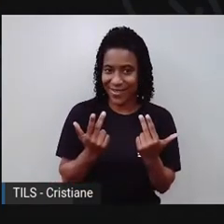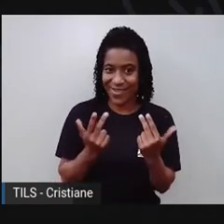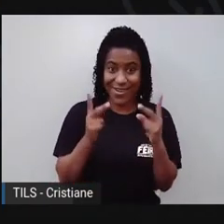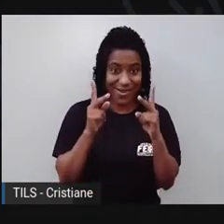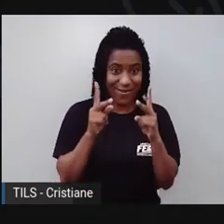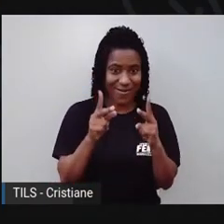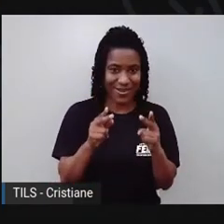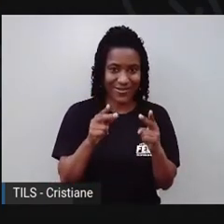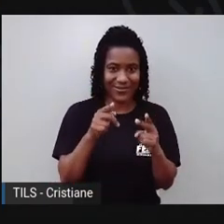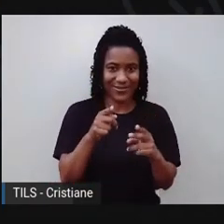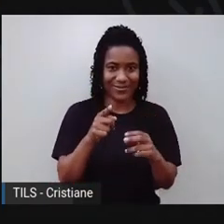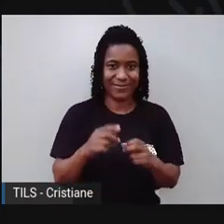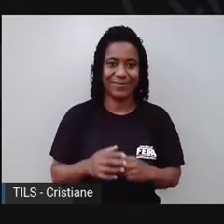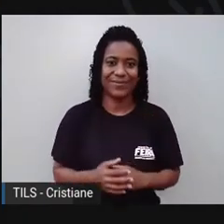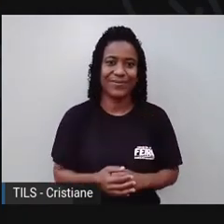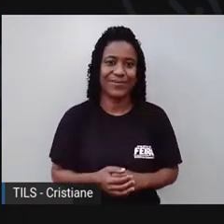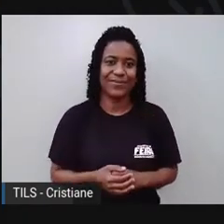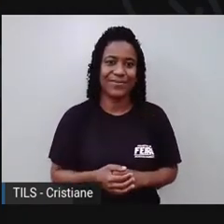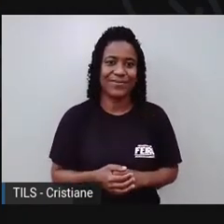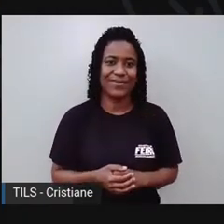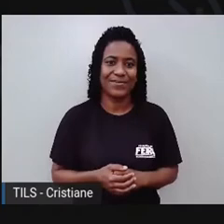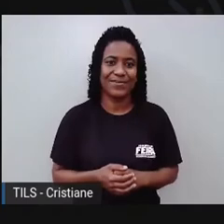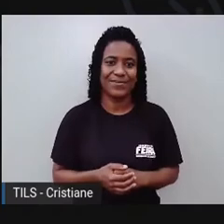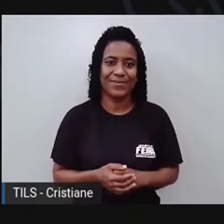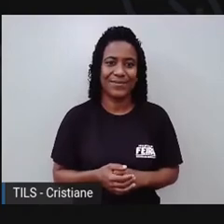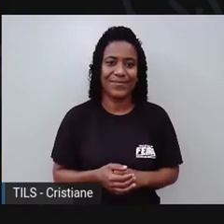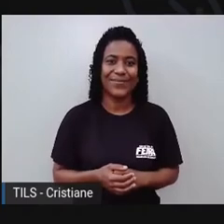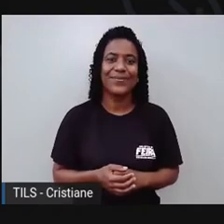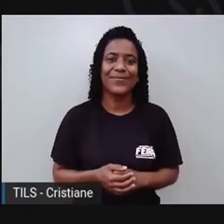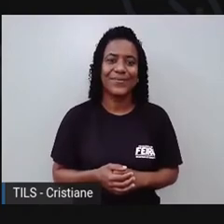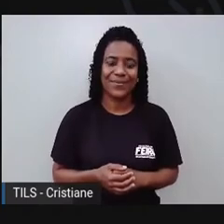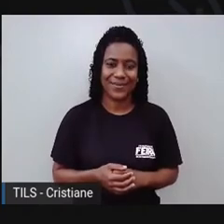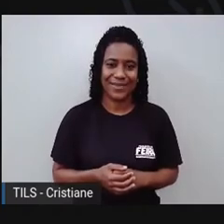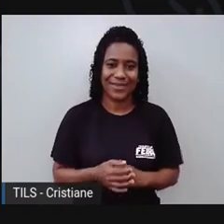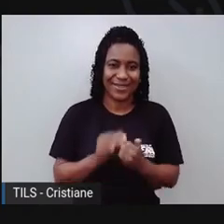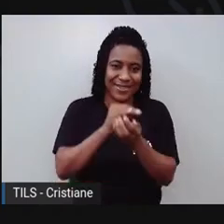fazer. Que é fácil, que é de bolinha, né?